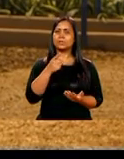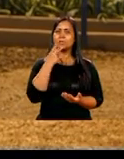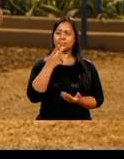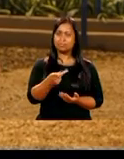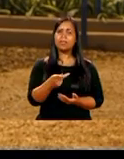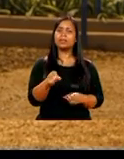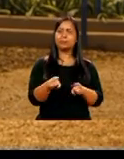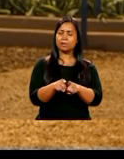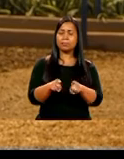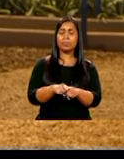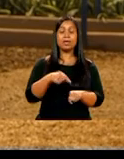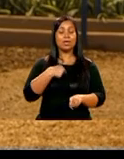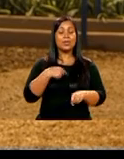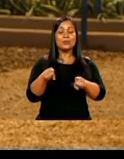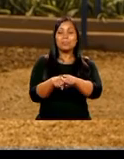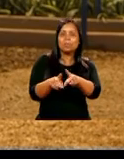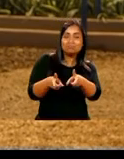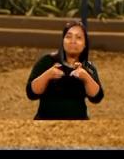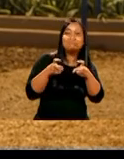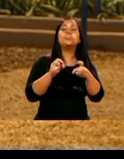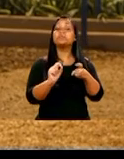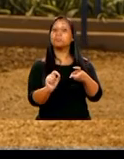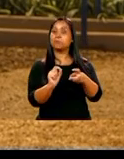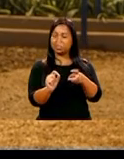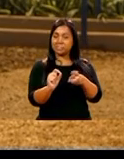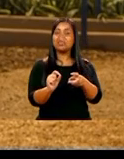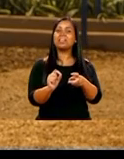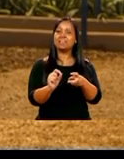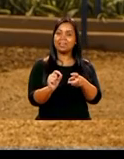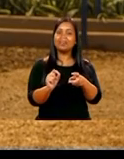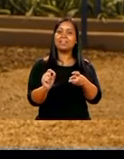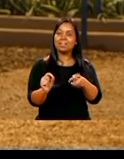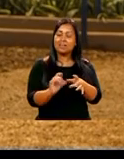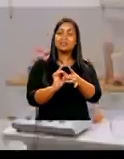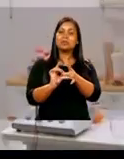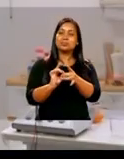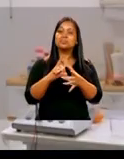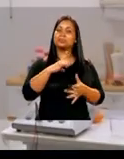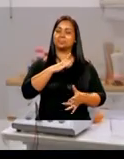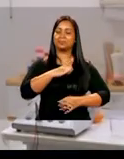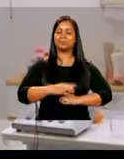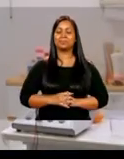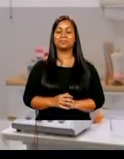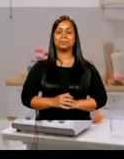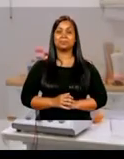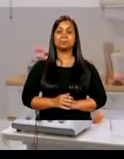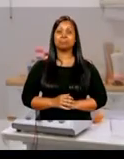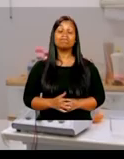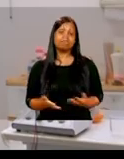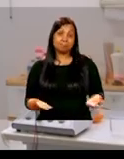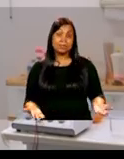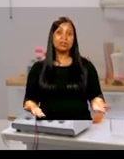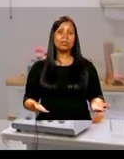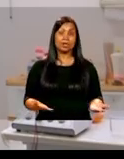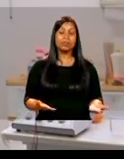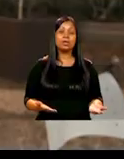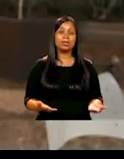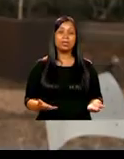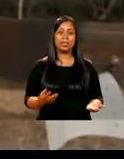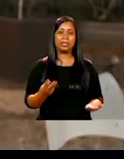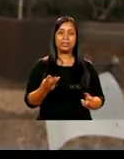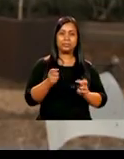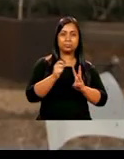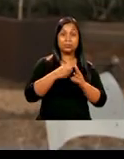ficar bom e eu vejo que é isso que está acontecendo. Em 3 meses que eu